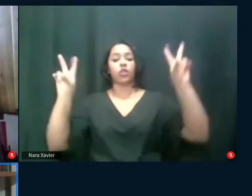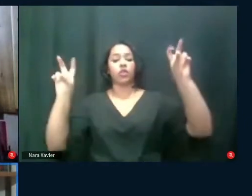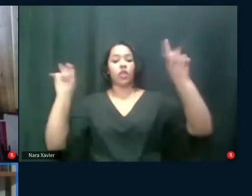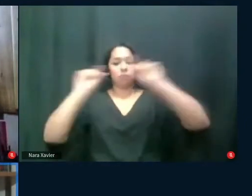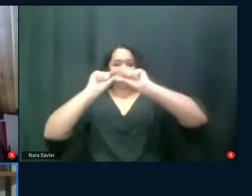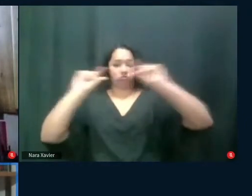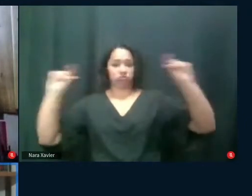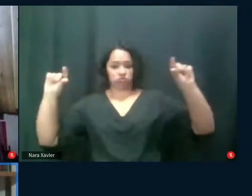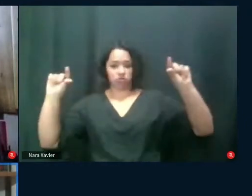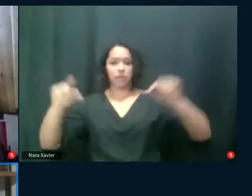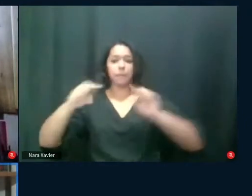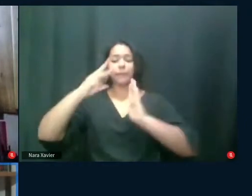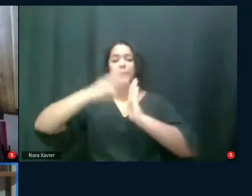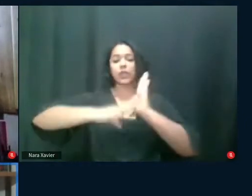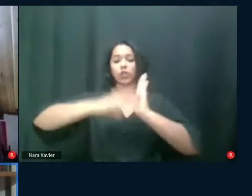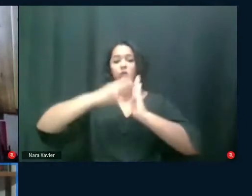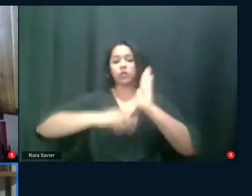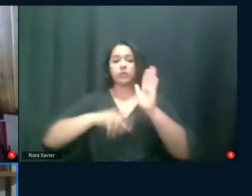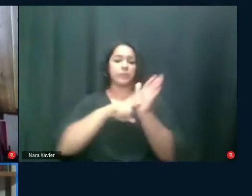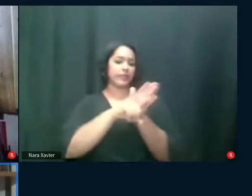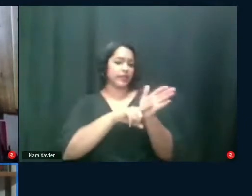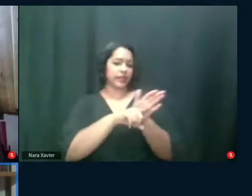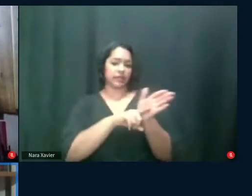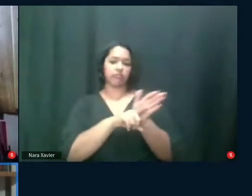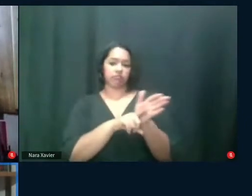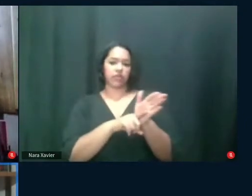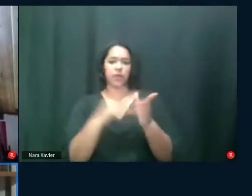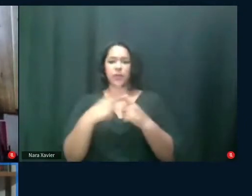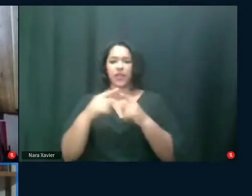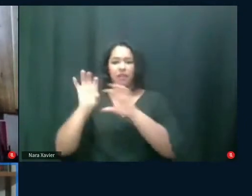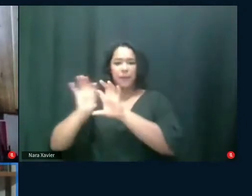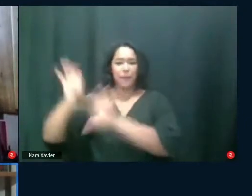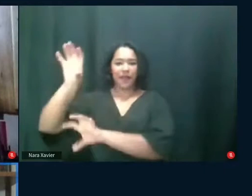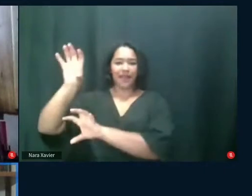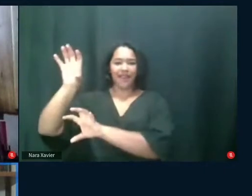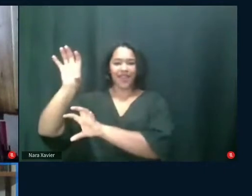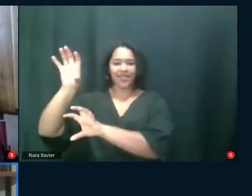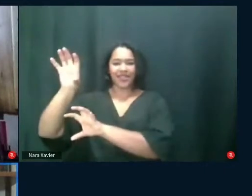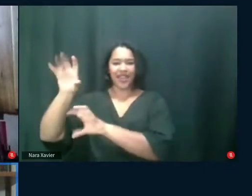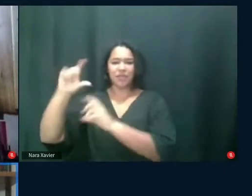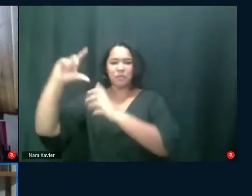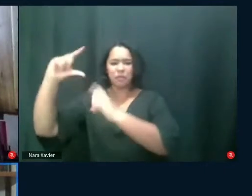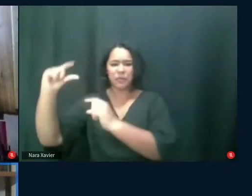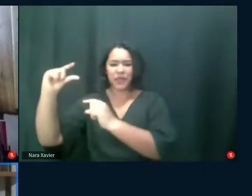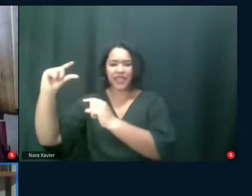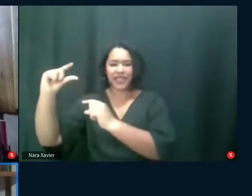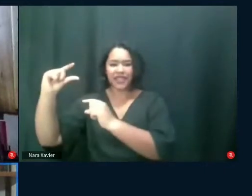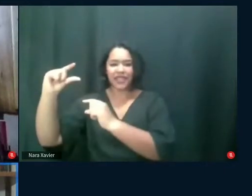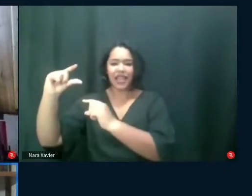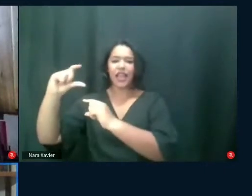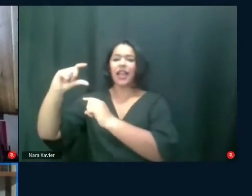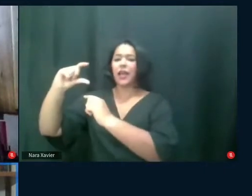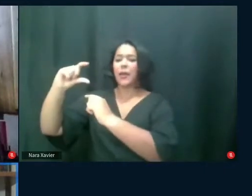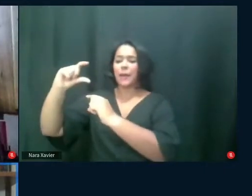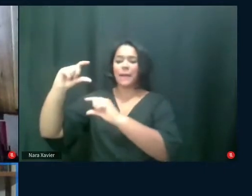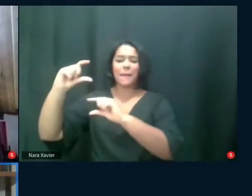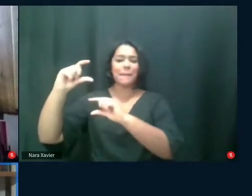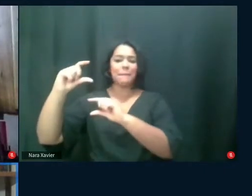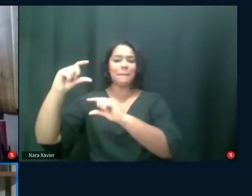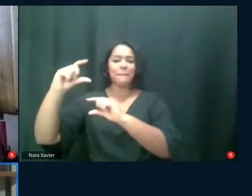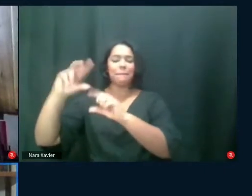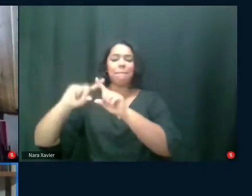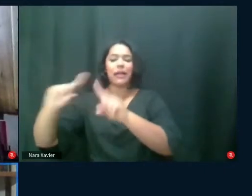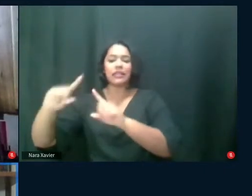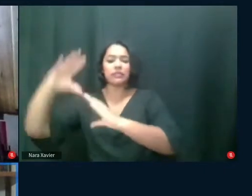teórica e metodológica da pesquisa, alguma coisa assim. Porque ficaram duas partes muito pequenininhas e que, na realidade, são uma parte